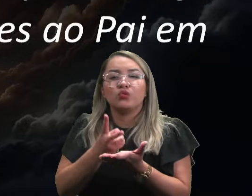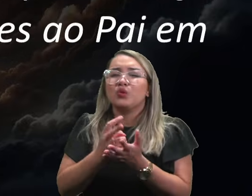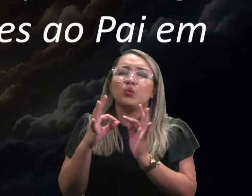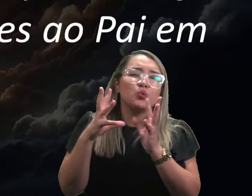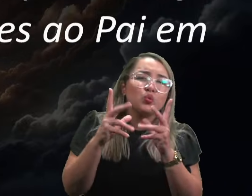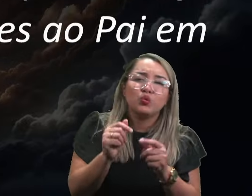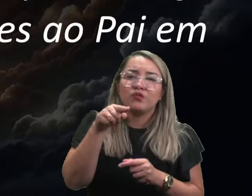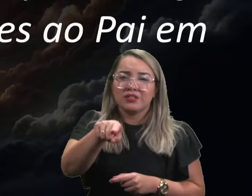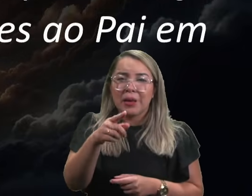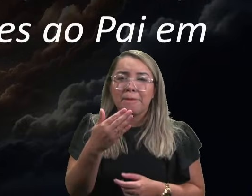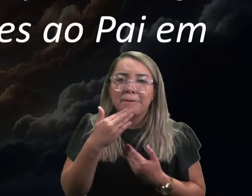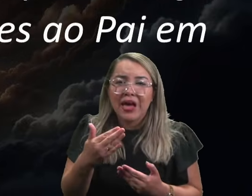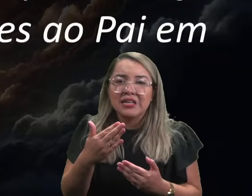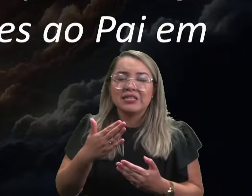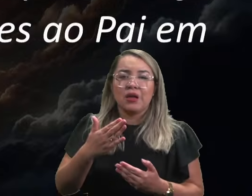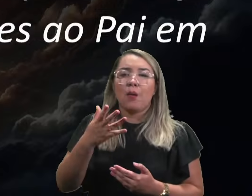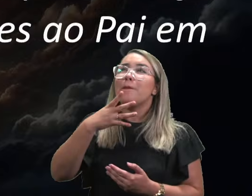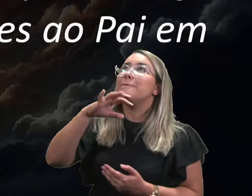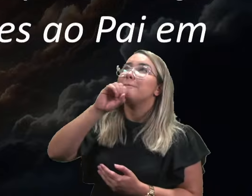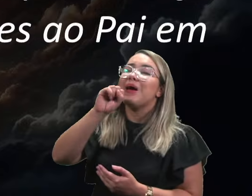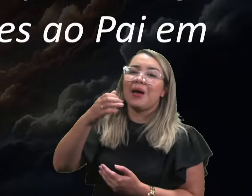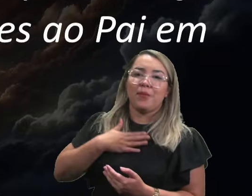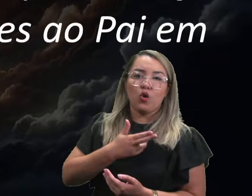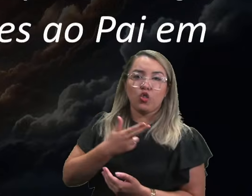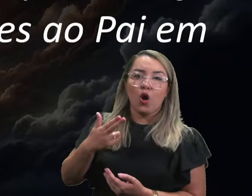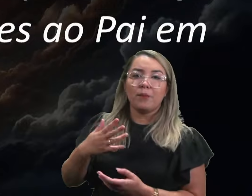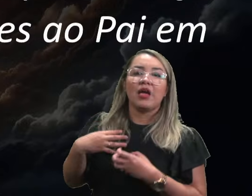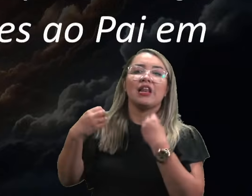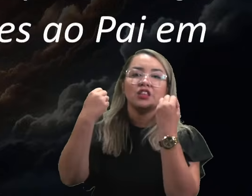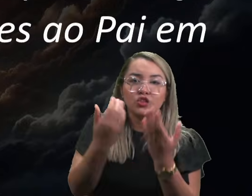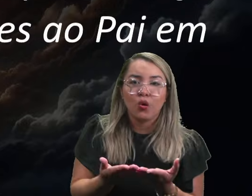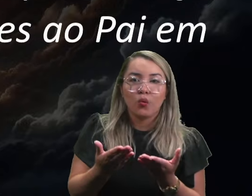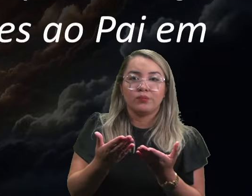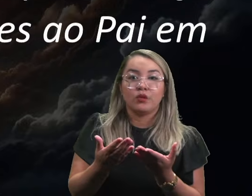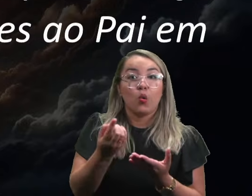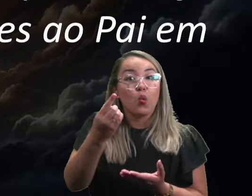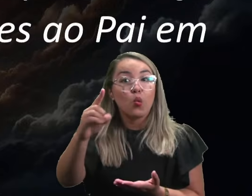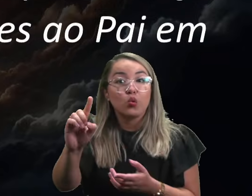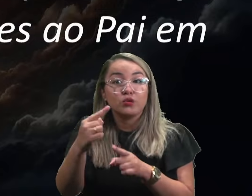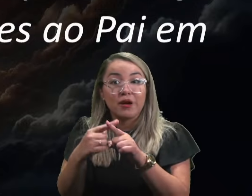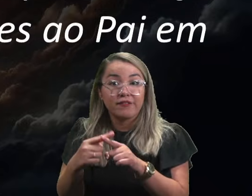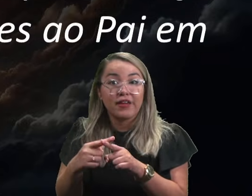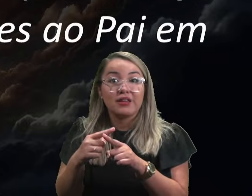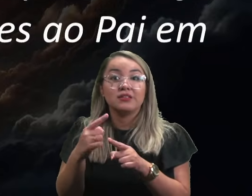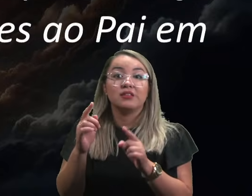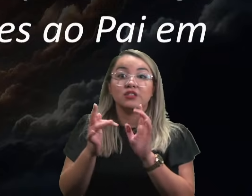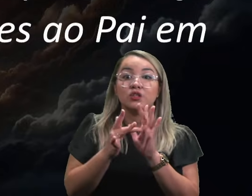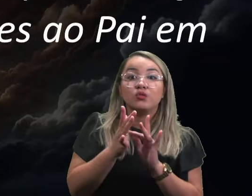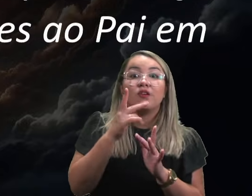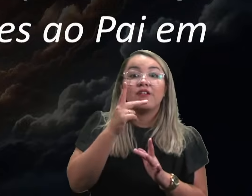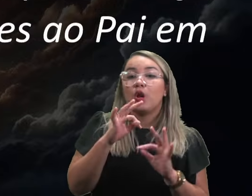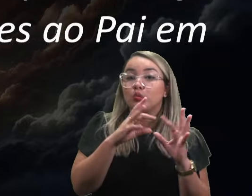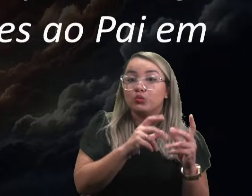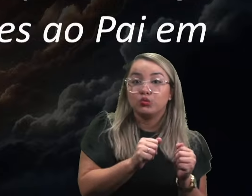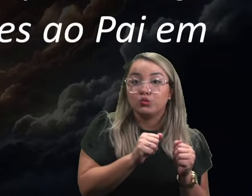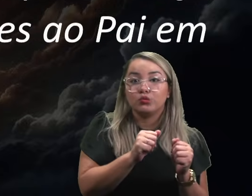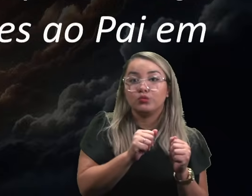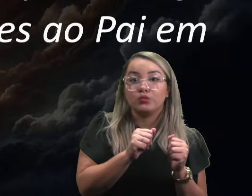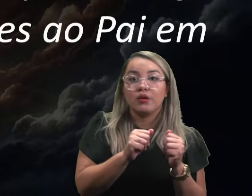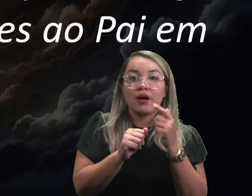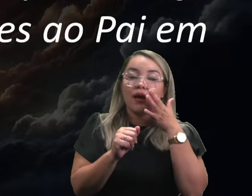tudo quanto pedires ao Pai em meu nome, Ele vo-lo conceda. E a última vez que Jesus fala o tudo, se, o que, Ele diz no